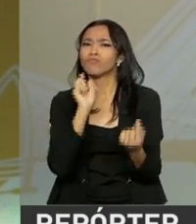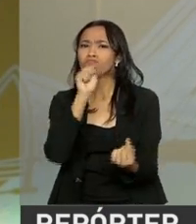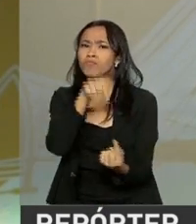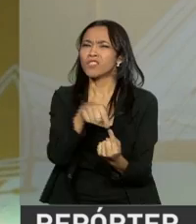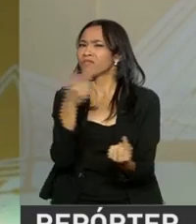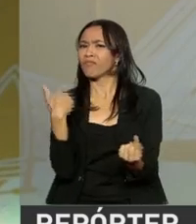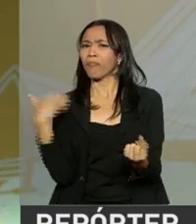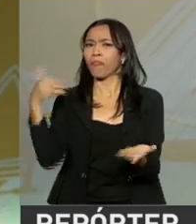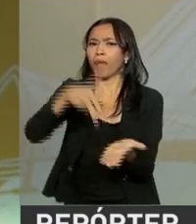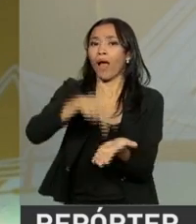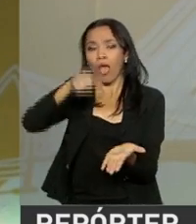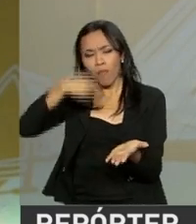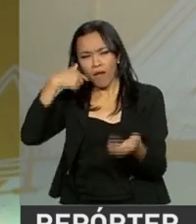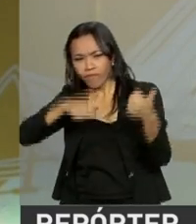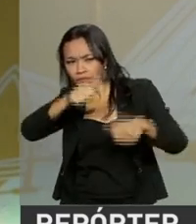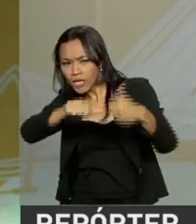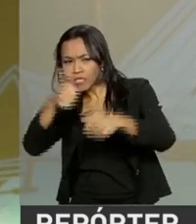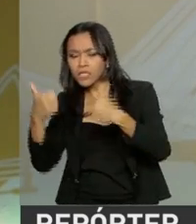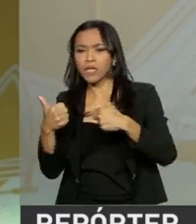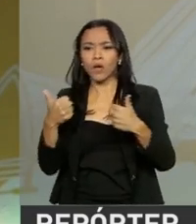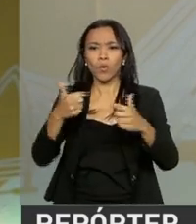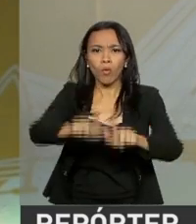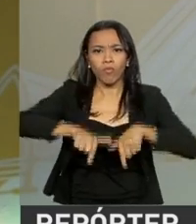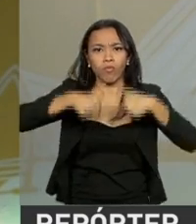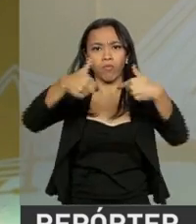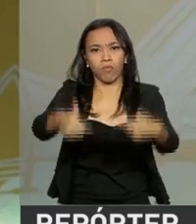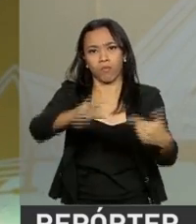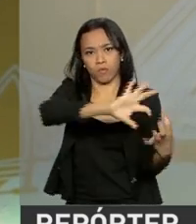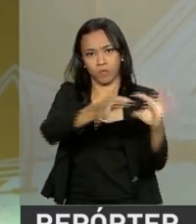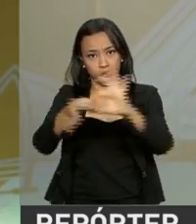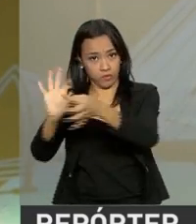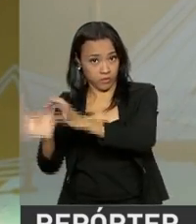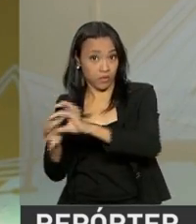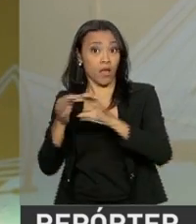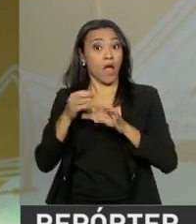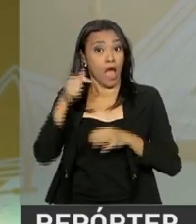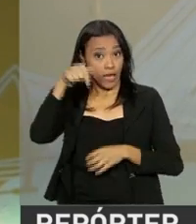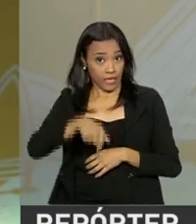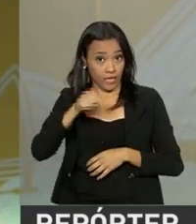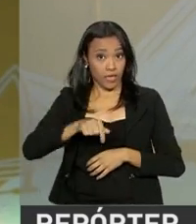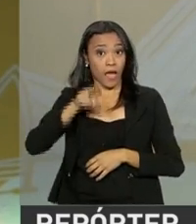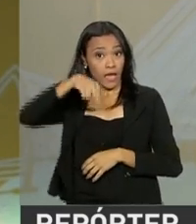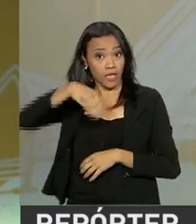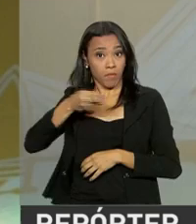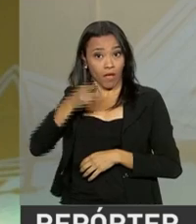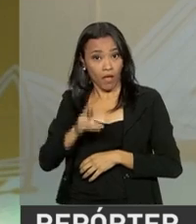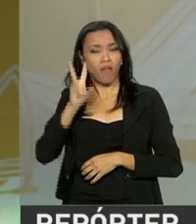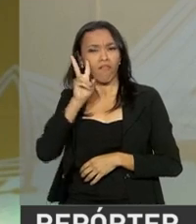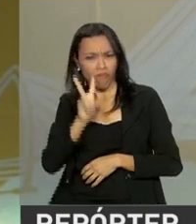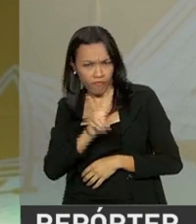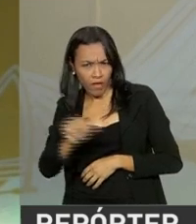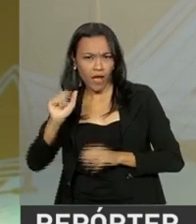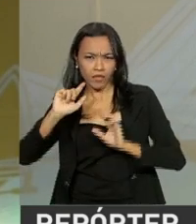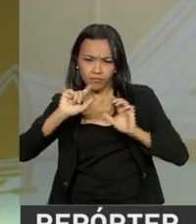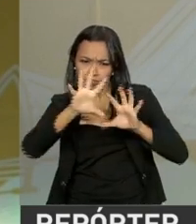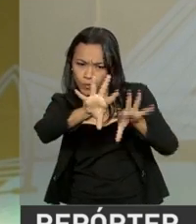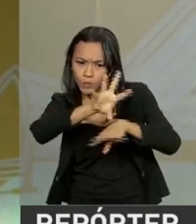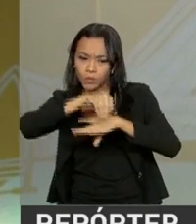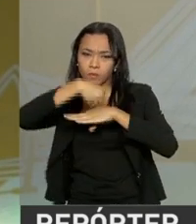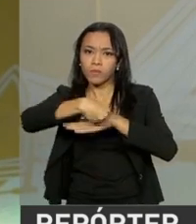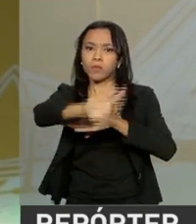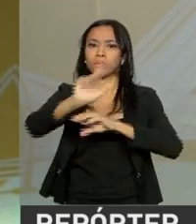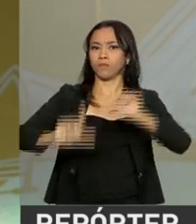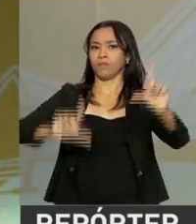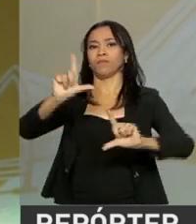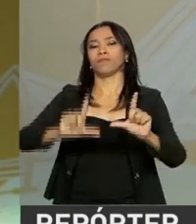balanço dos Jogos Olímpicos aqui no Brasil. A NBR vai acompanhar tudo e traz todas as informações para você. É com